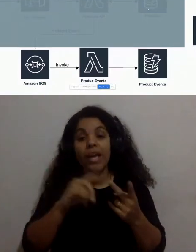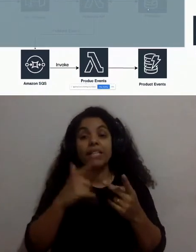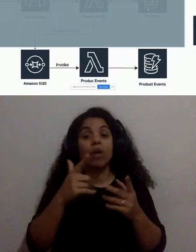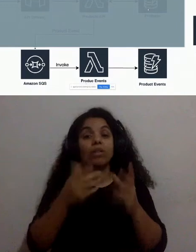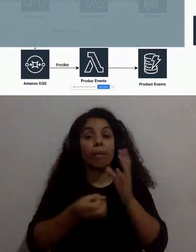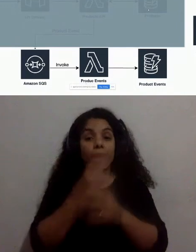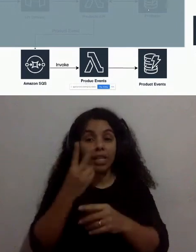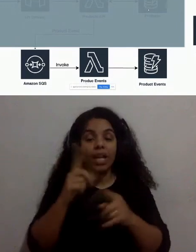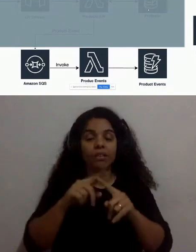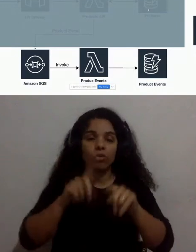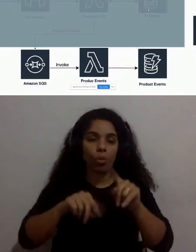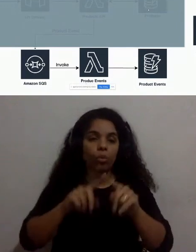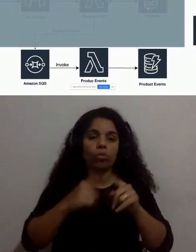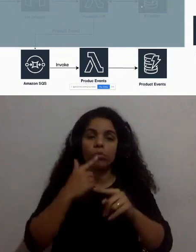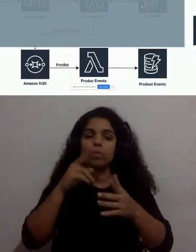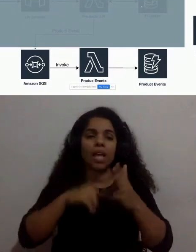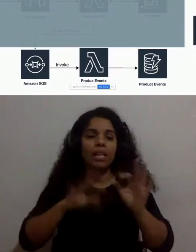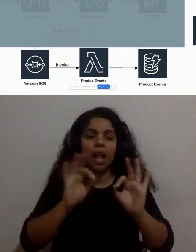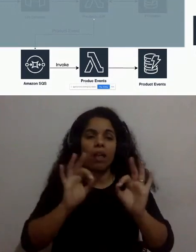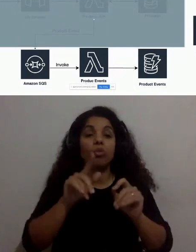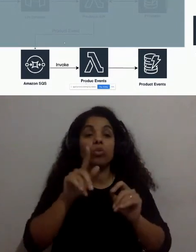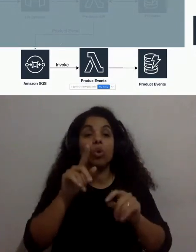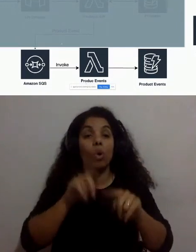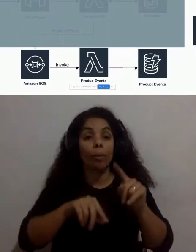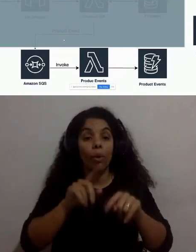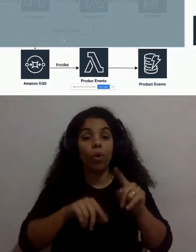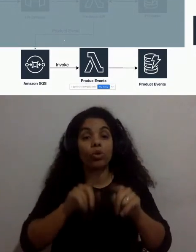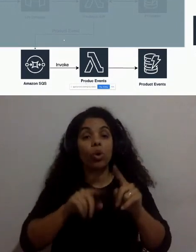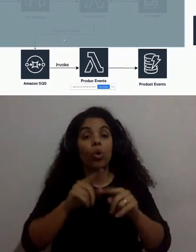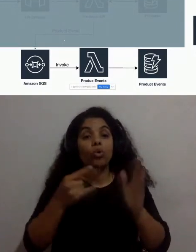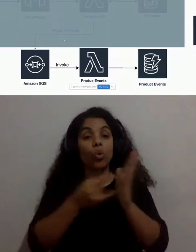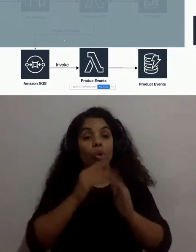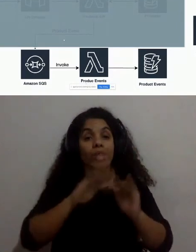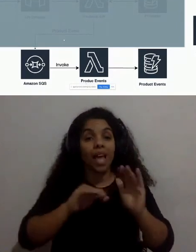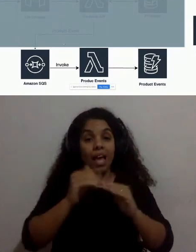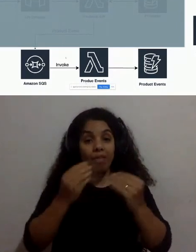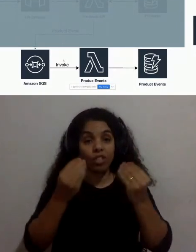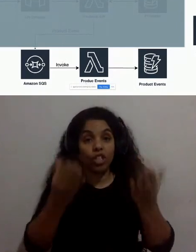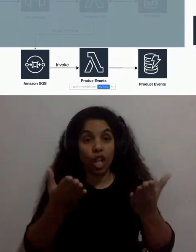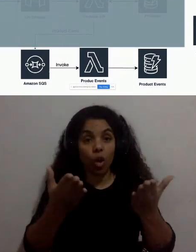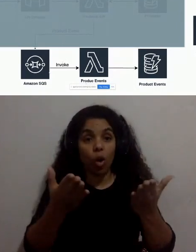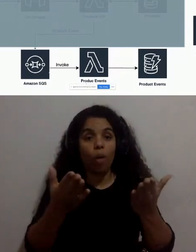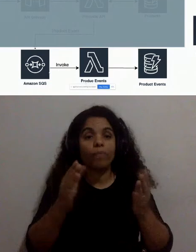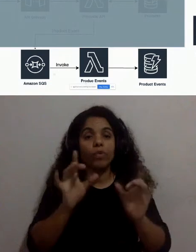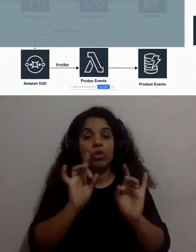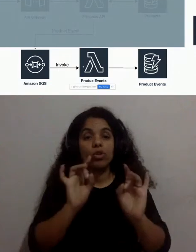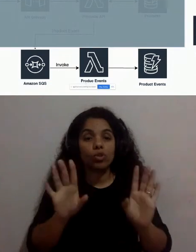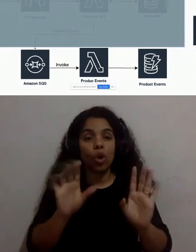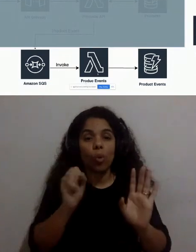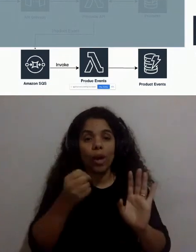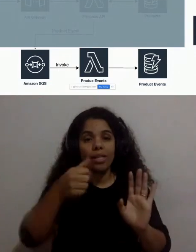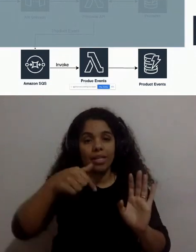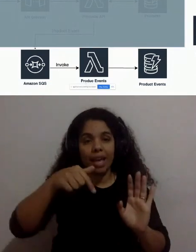do produto, nem da leitura do produto. O Dev te entregou, por enquanto, só o